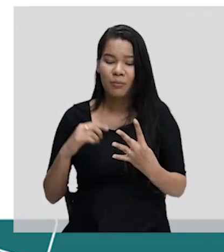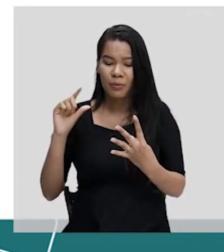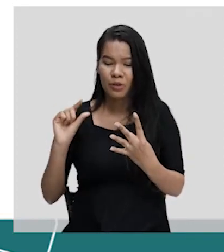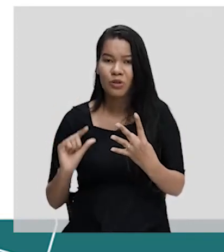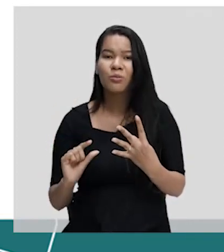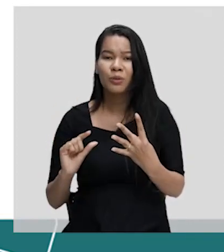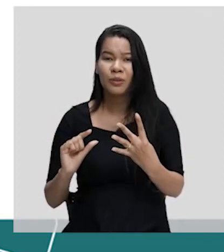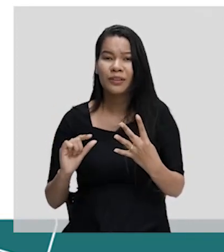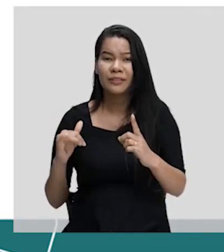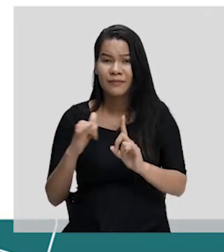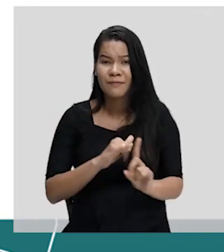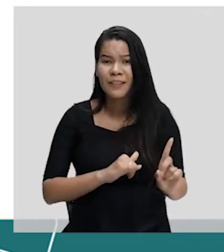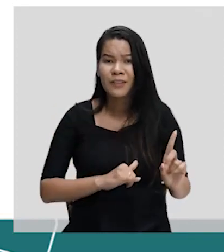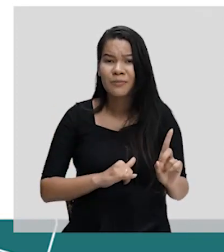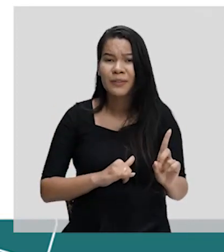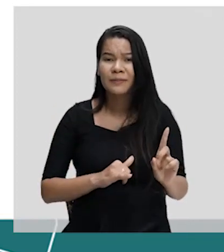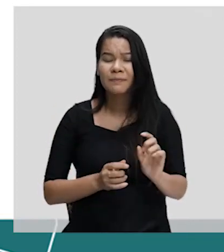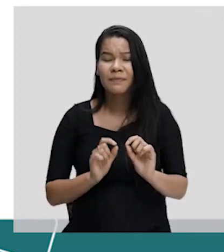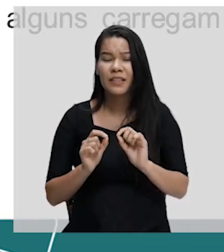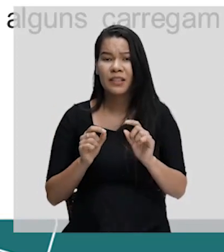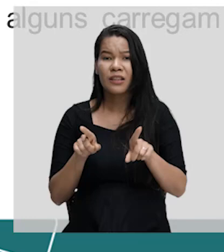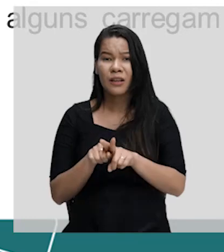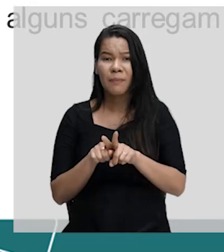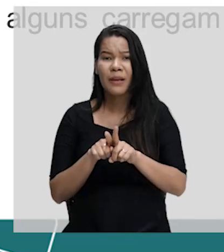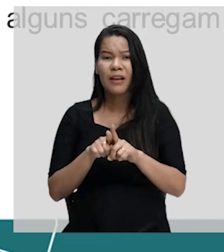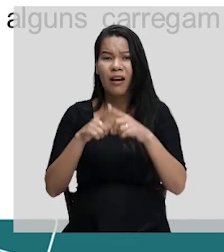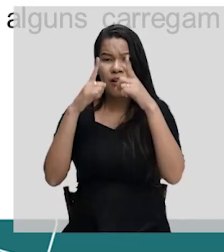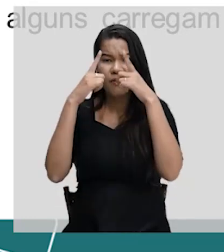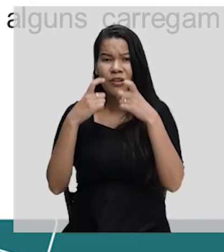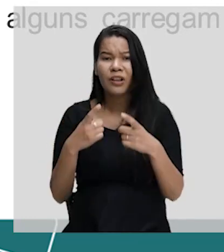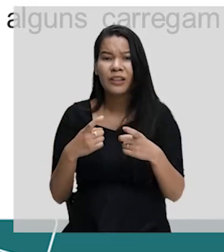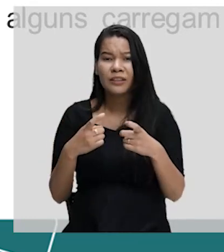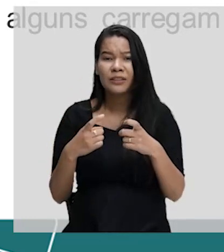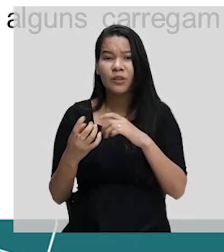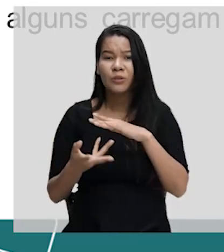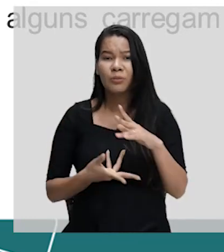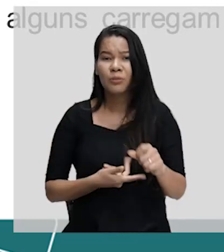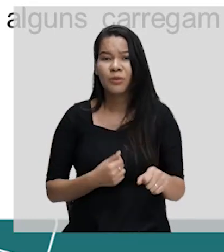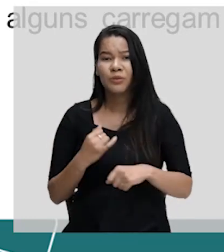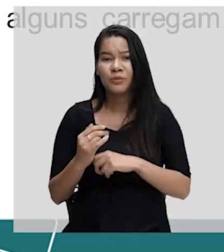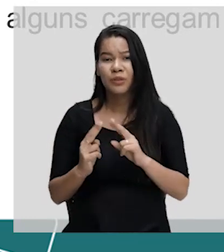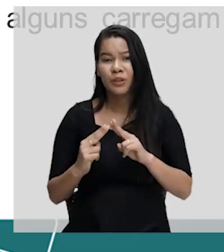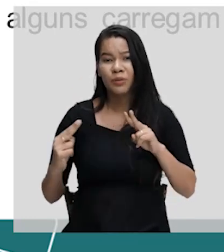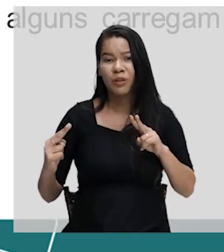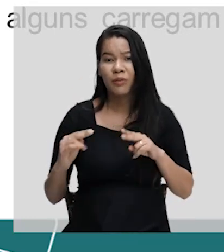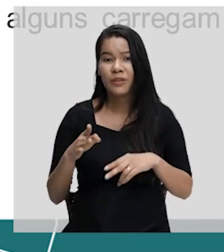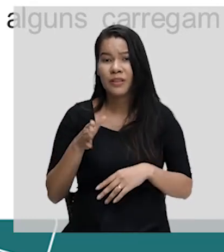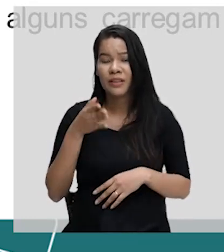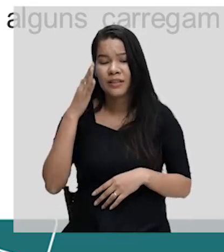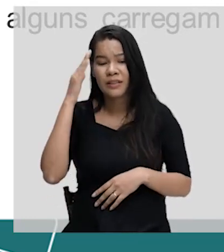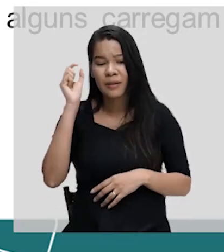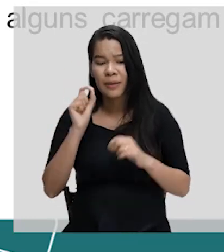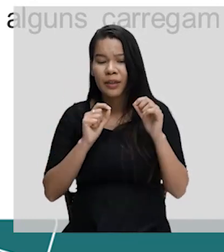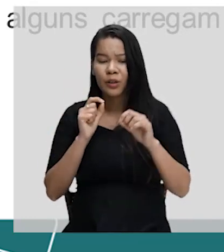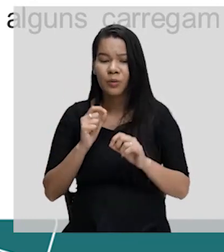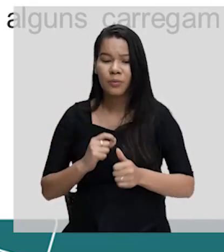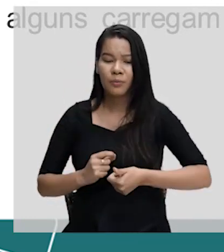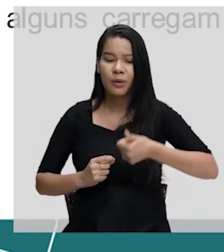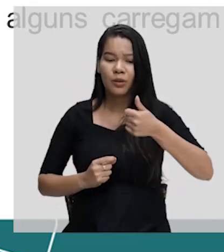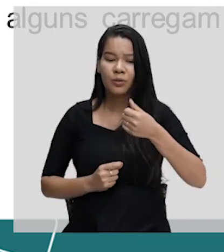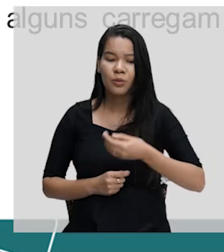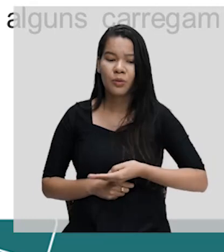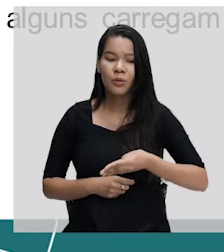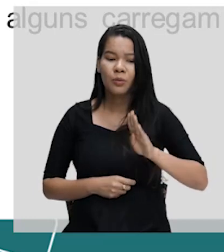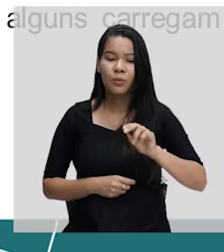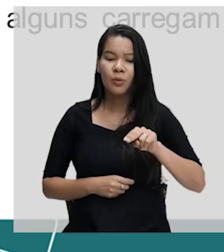de vítimas e agressores no mundo virtual. Então, você sabia que o primeiro bug de computador